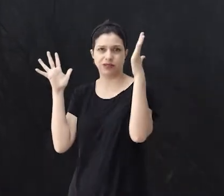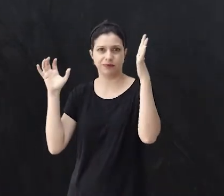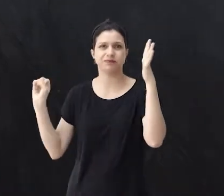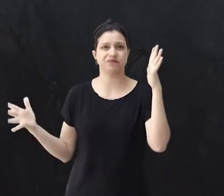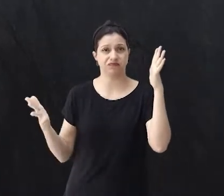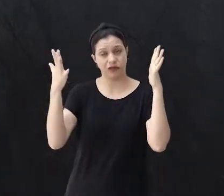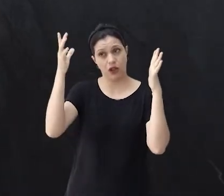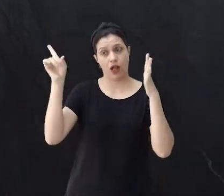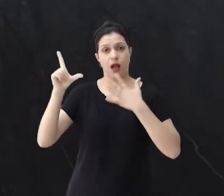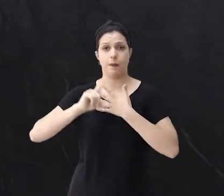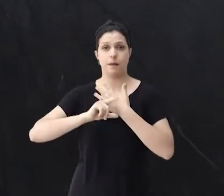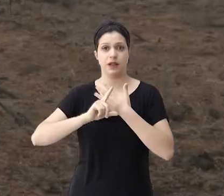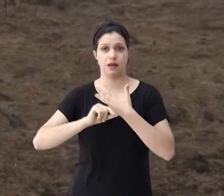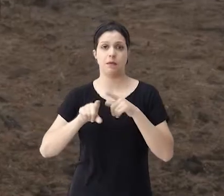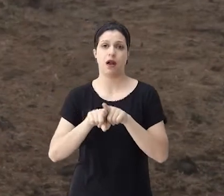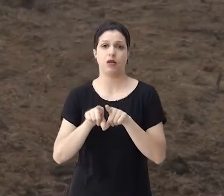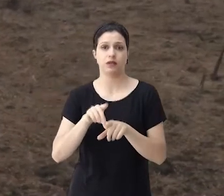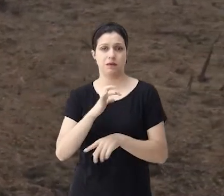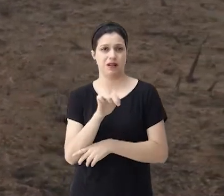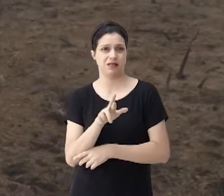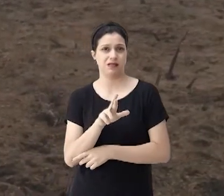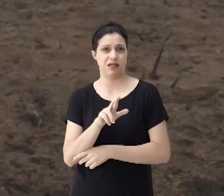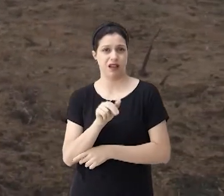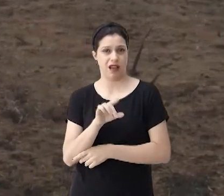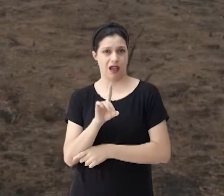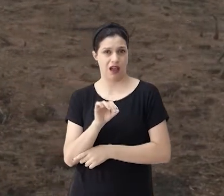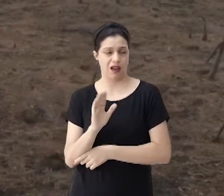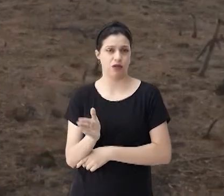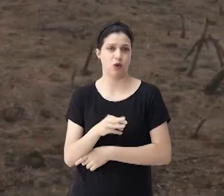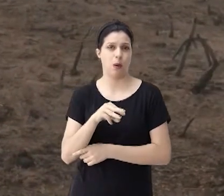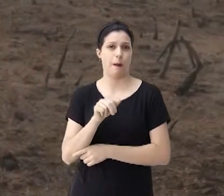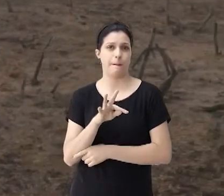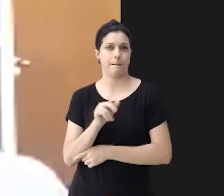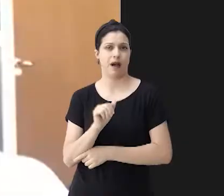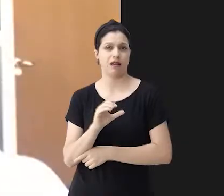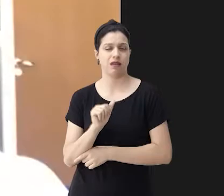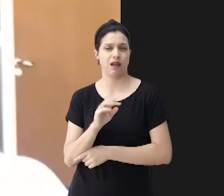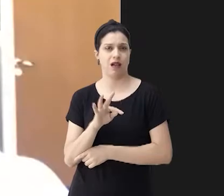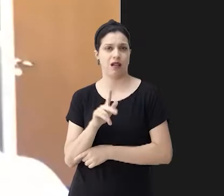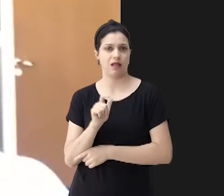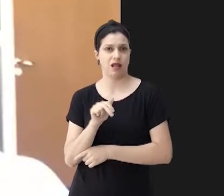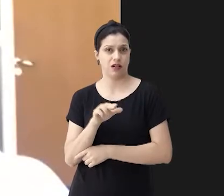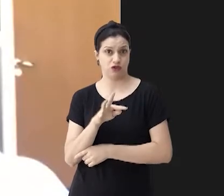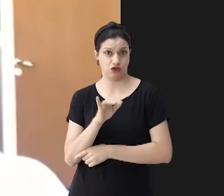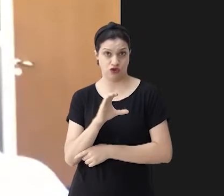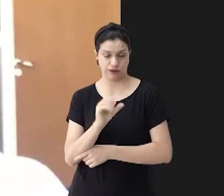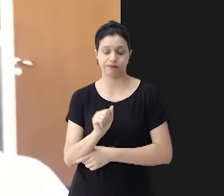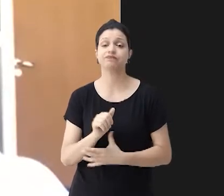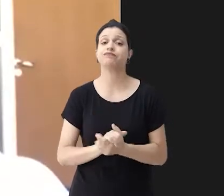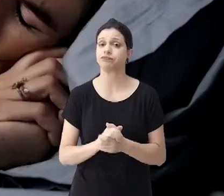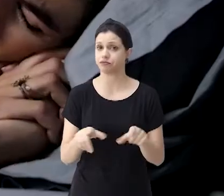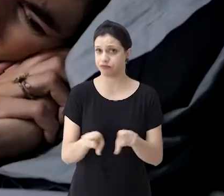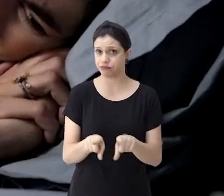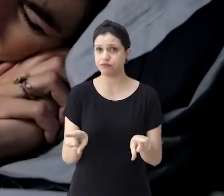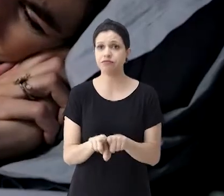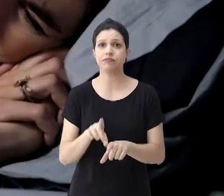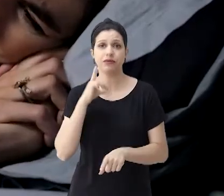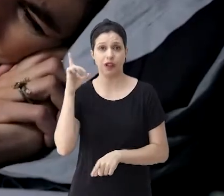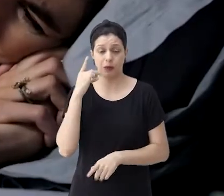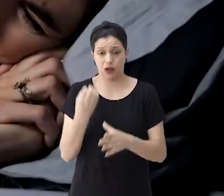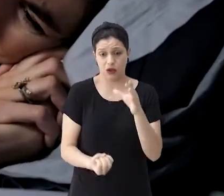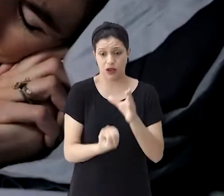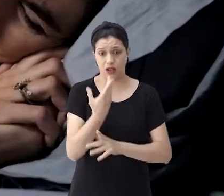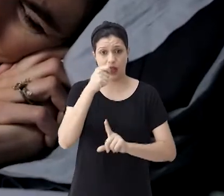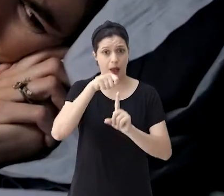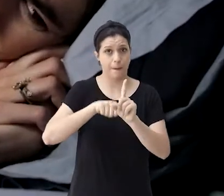permanente atingidas pelas chamas nos biomas Pantanal, Cerrado e Mata Atlântica. Já o deputado Marçal Filho, do PSDB, teve aprovado o projeto